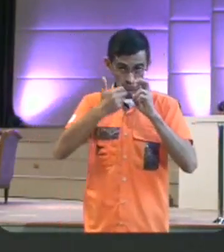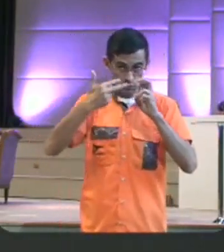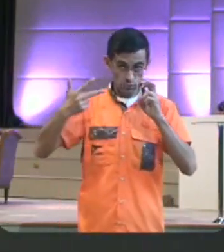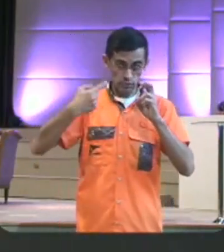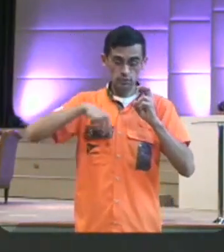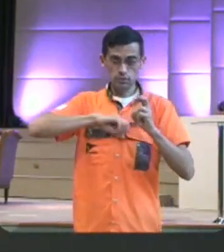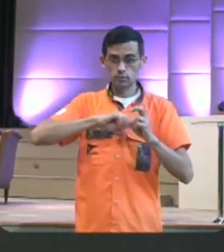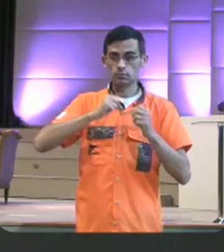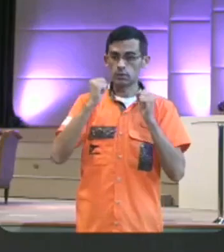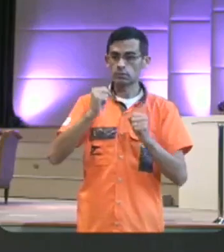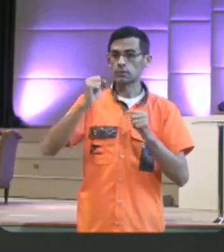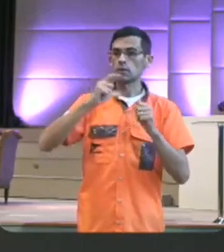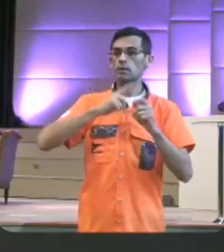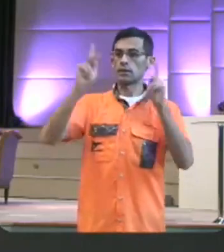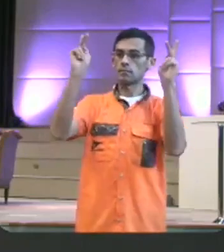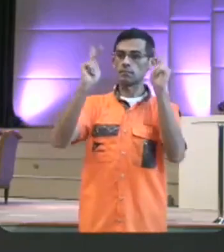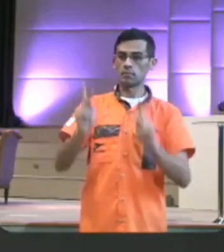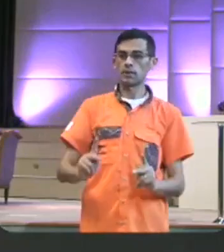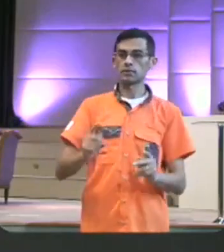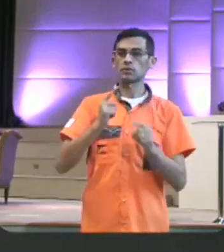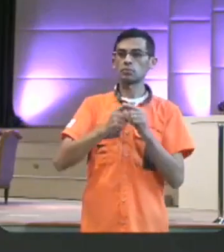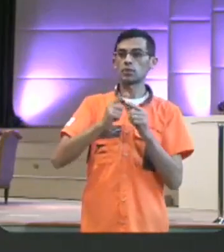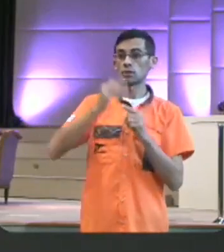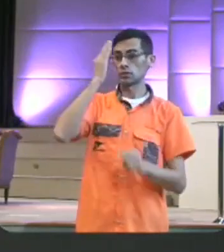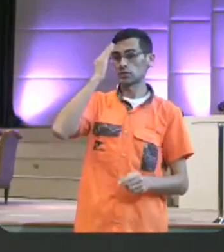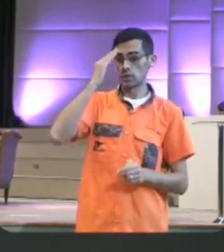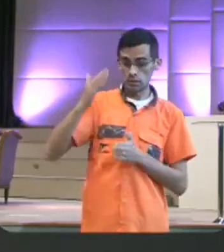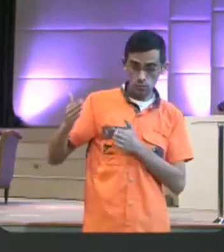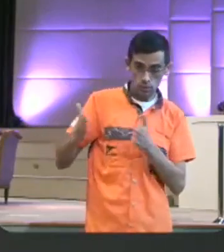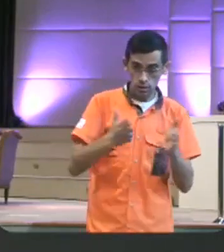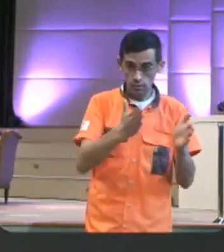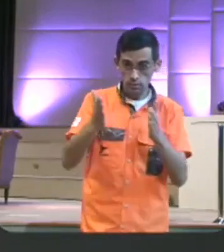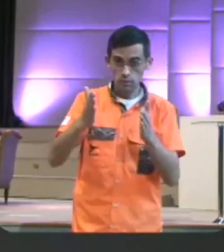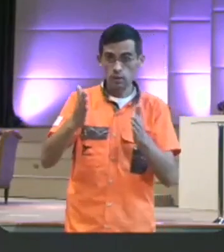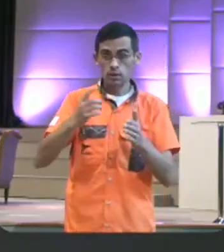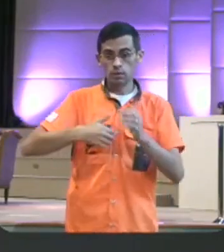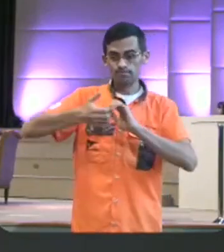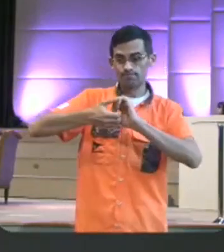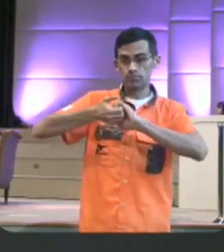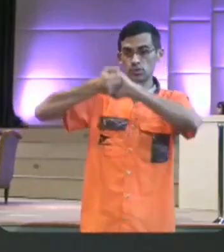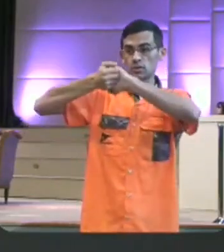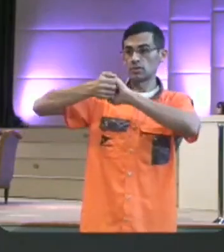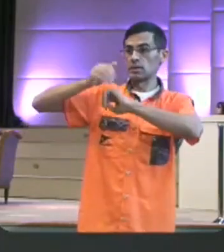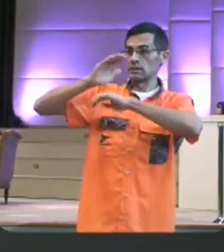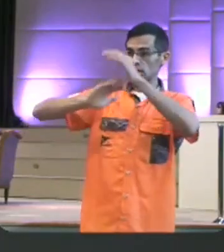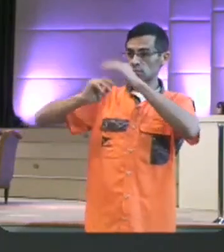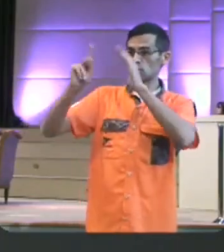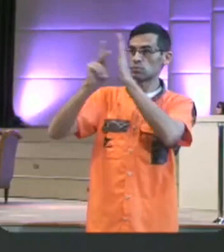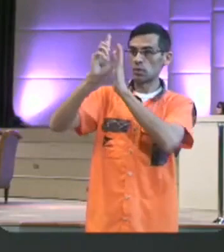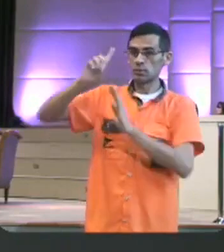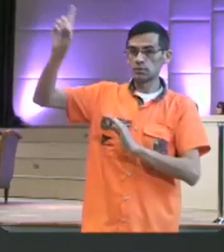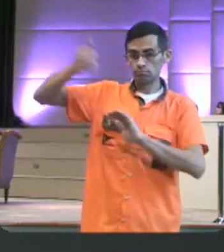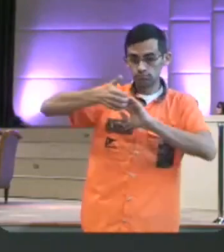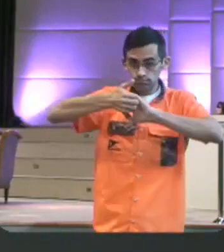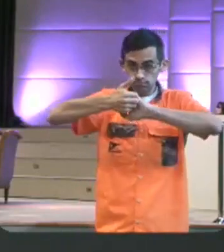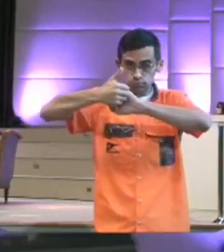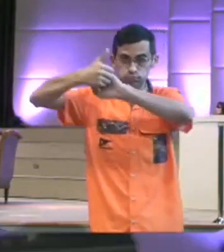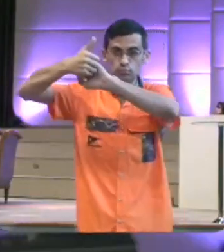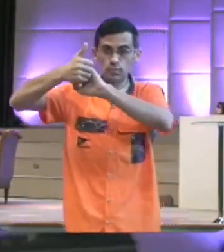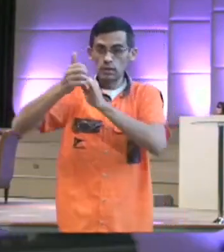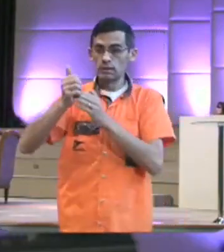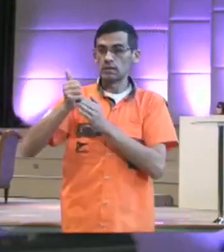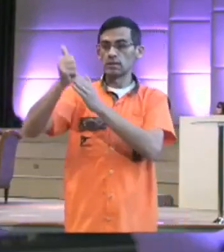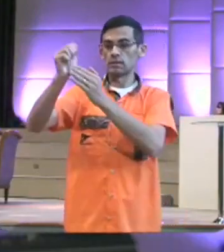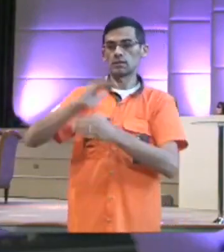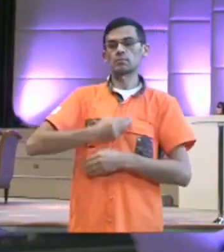gente, que eu posso ter paz, porque eu sei o caminho, porque eu estou segurando na mão de Jesus, e é Ele que está me conduzindo, Ele esse